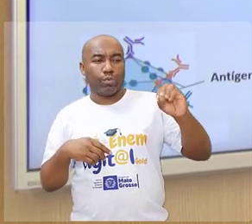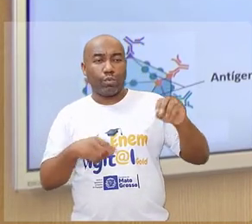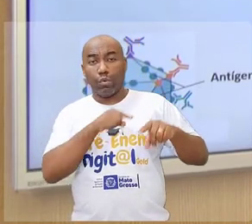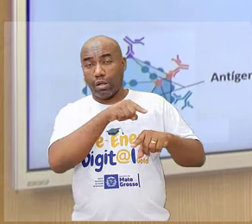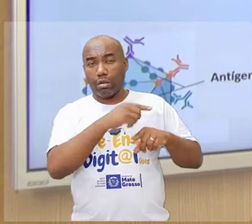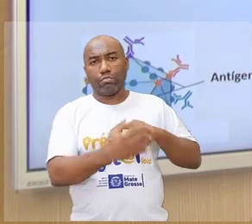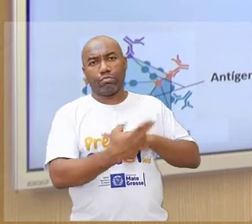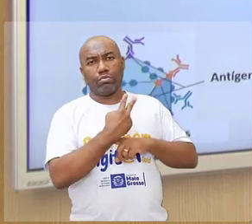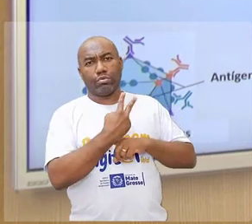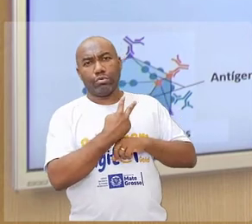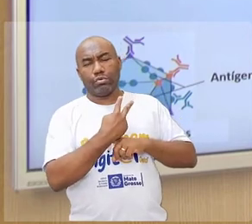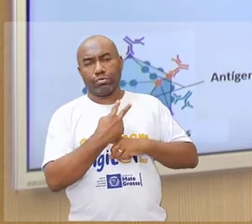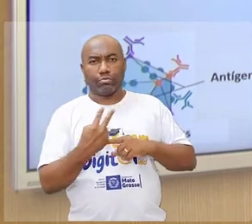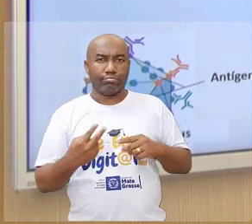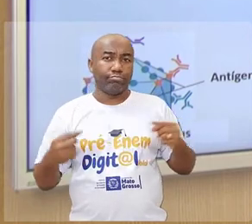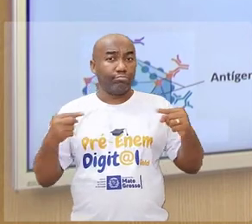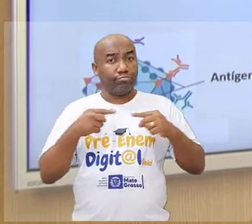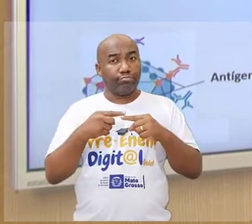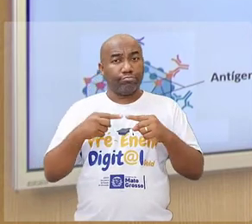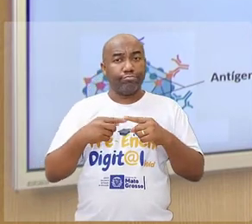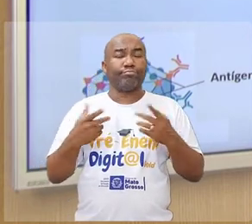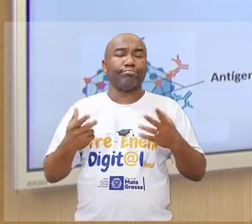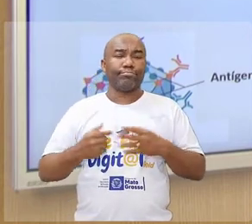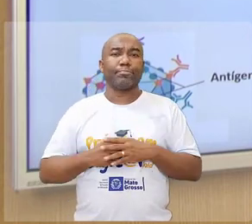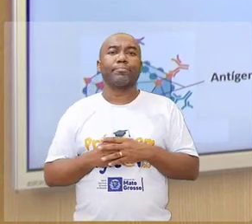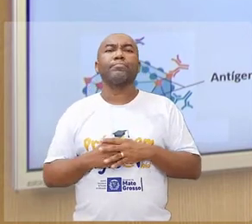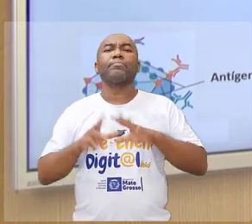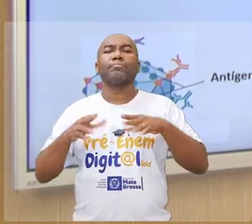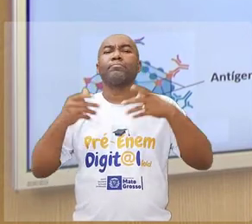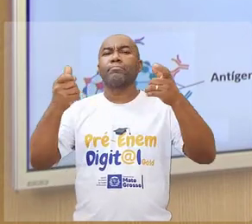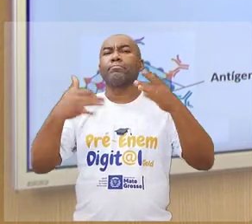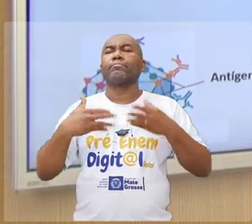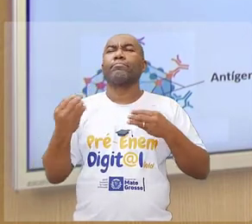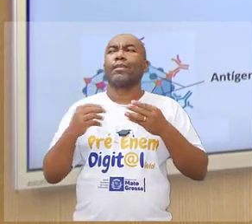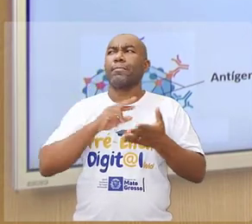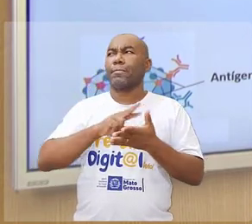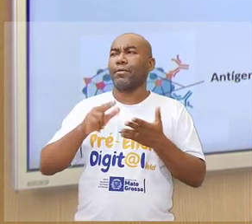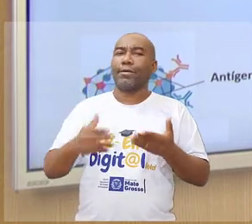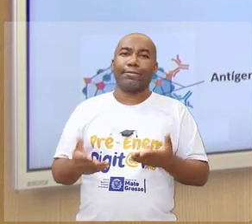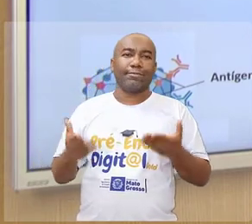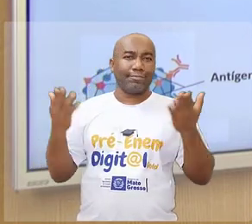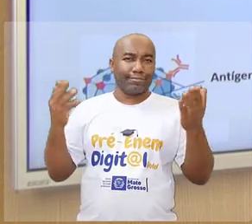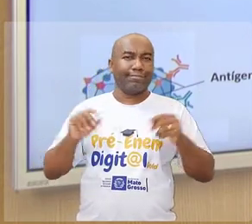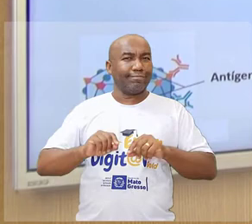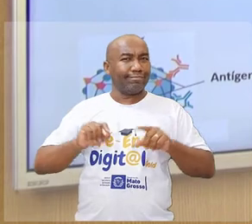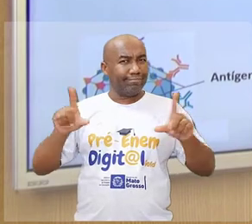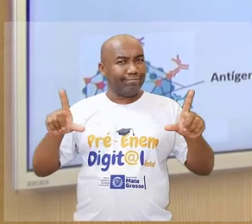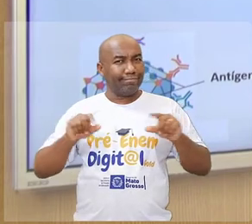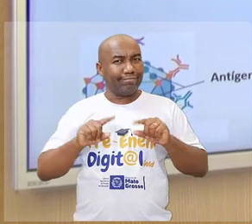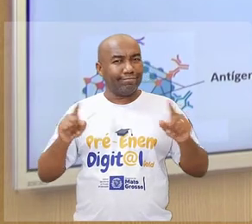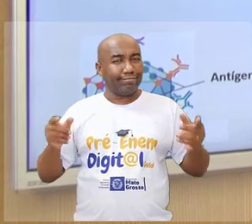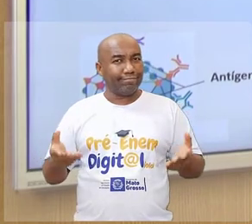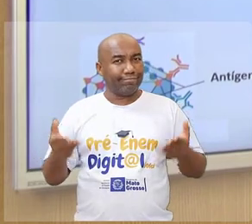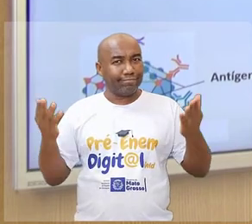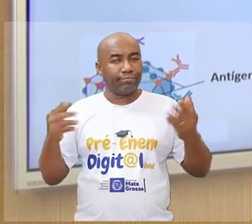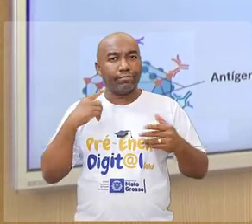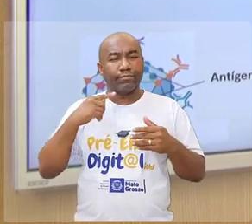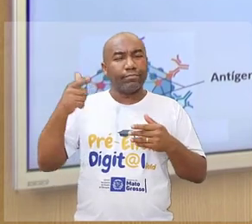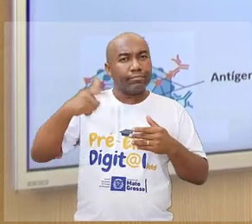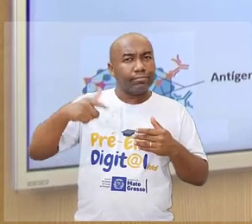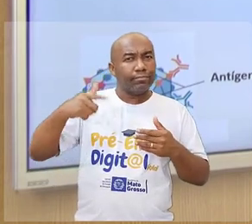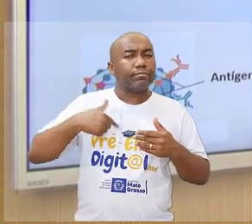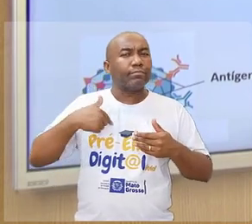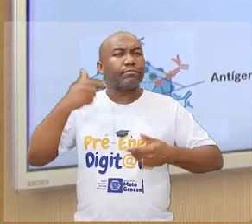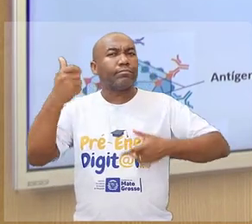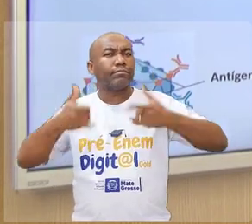bem até aí? Ótimo. Aqui algumas informações mais técnicas, tá? Eu vou acabar reprisando isso, falando mais uma vez.